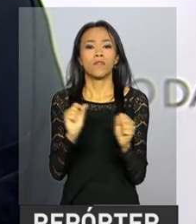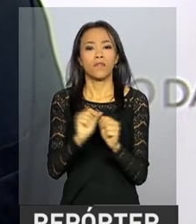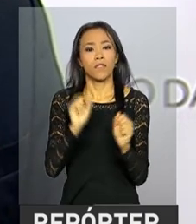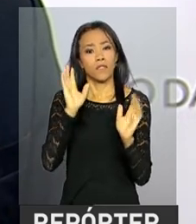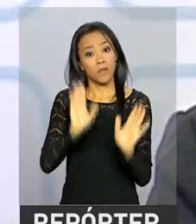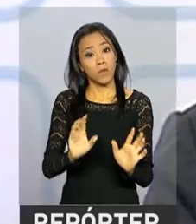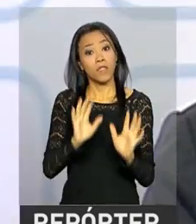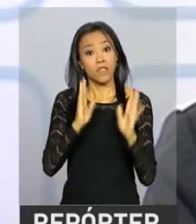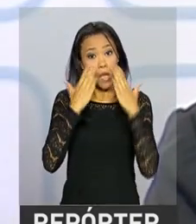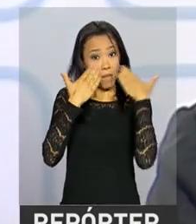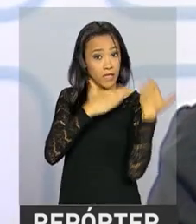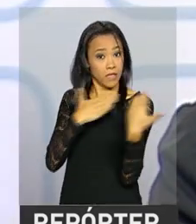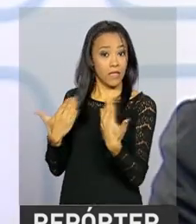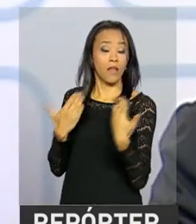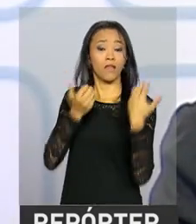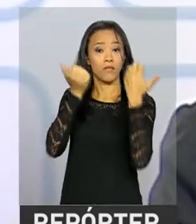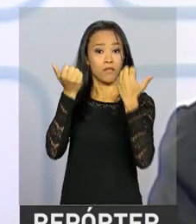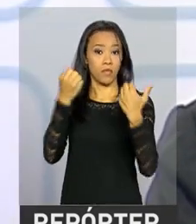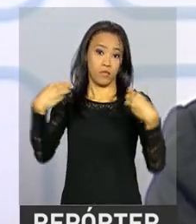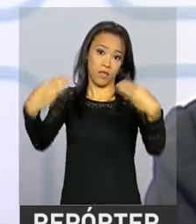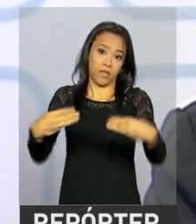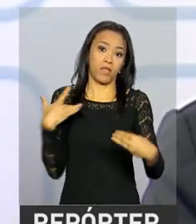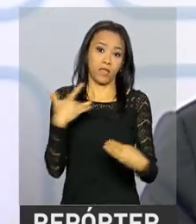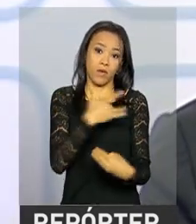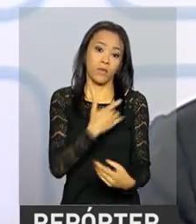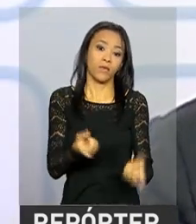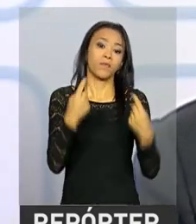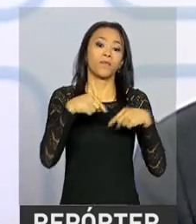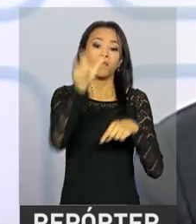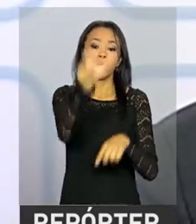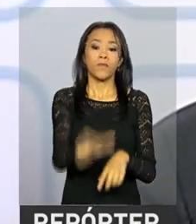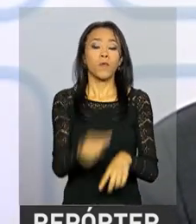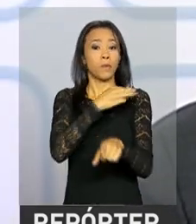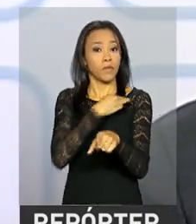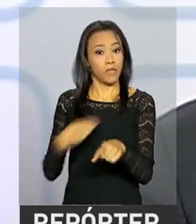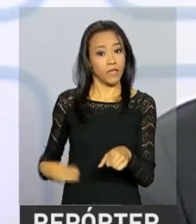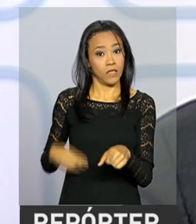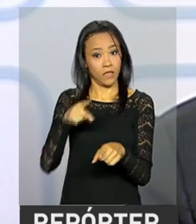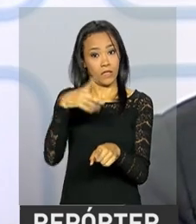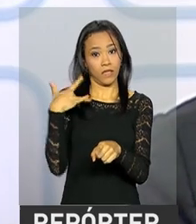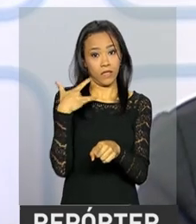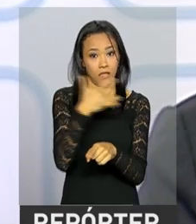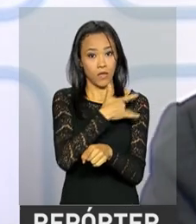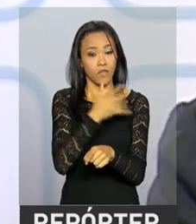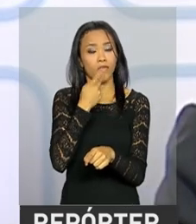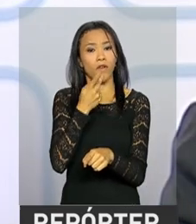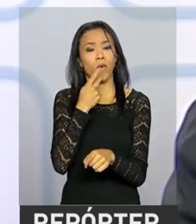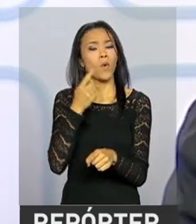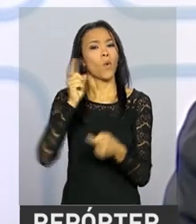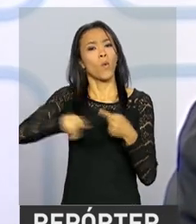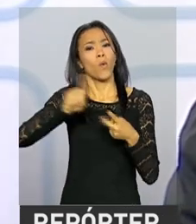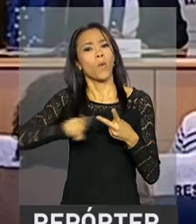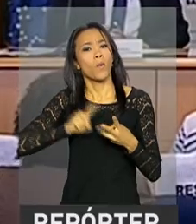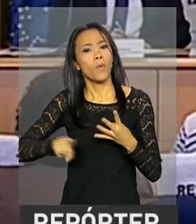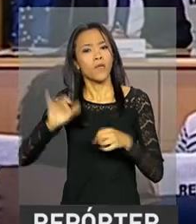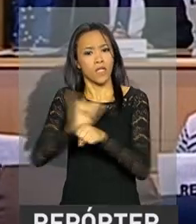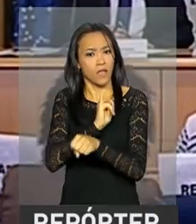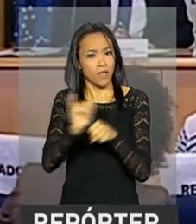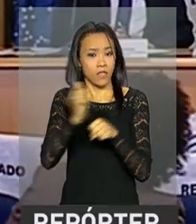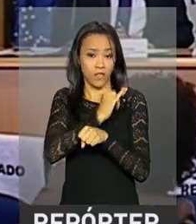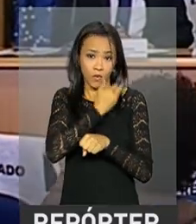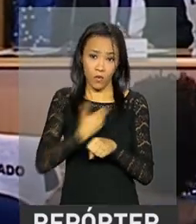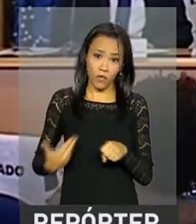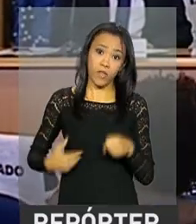Ministério da Saúde o ministro da saúde Ricardo Barros falou sobre as ações do governo para o combate à febre amarela na